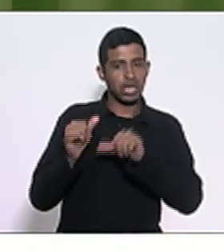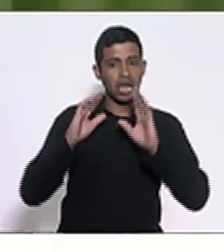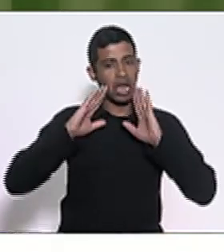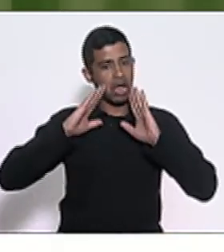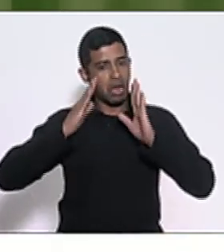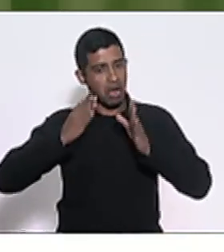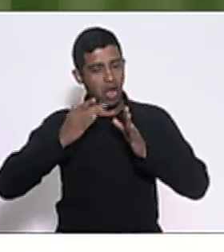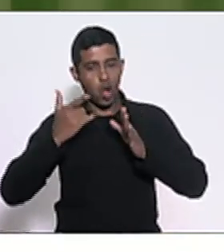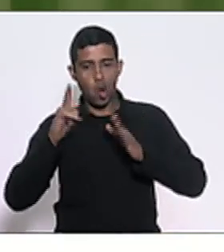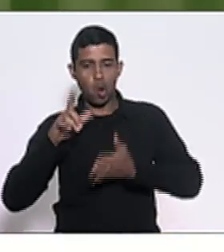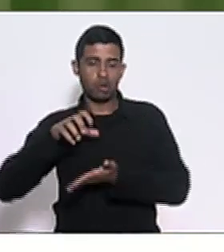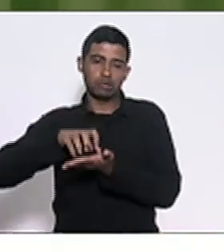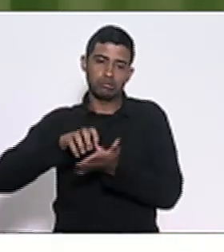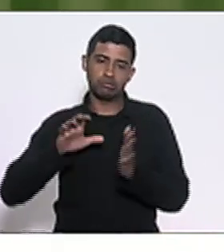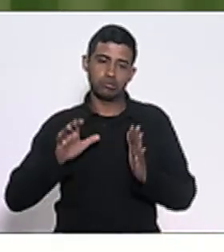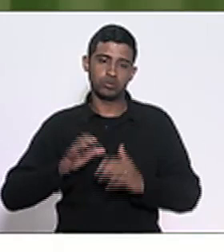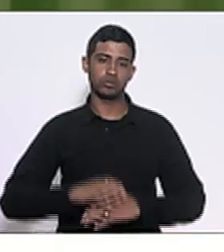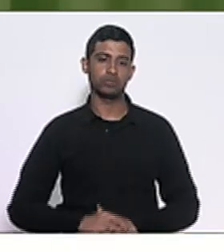alguma outra área do Estado.